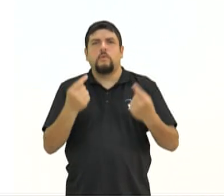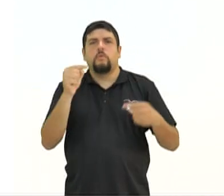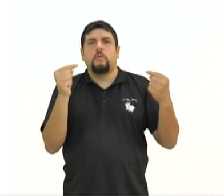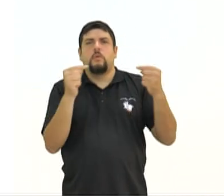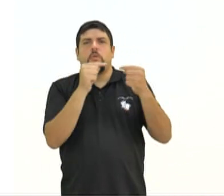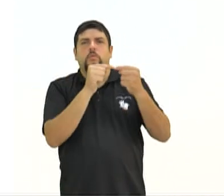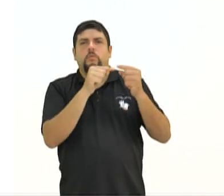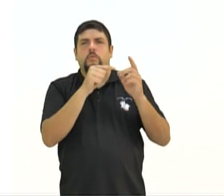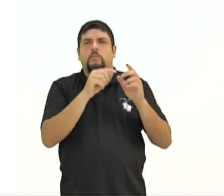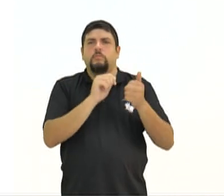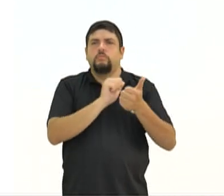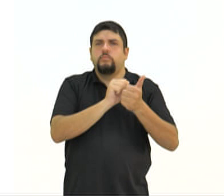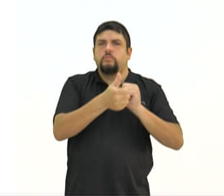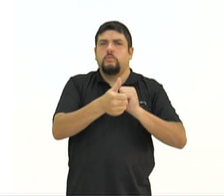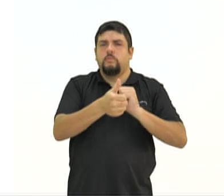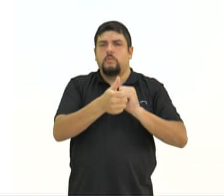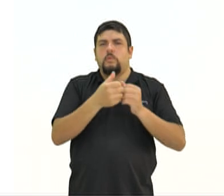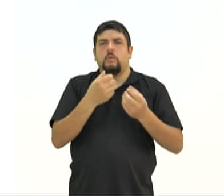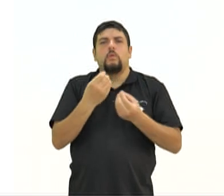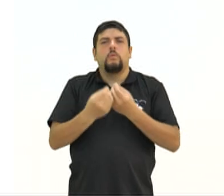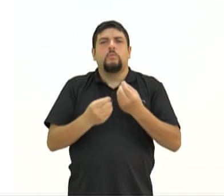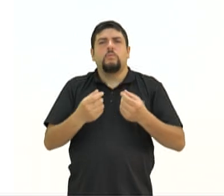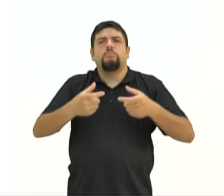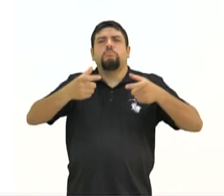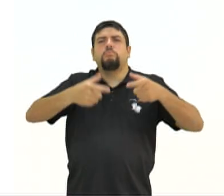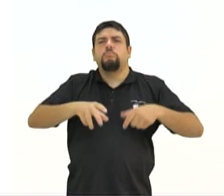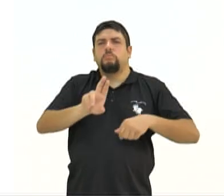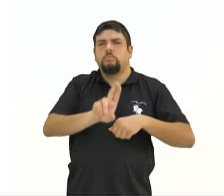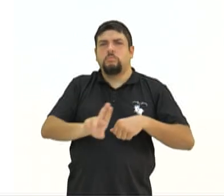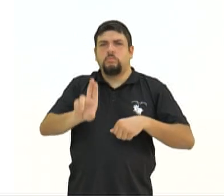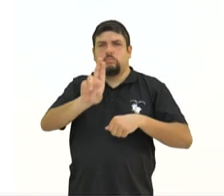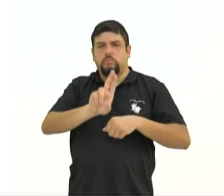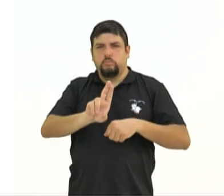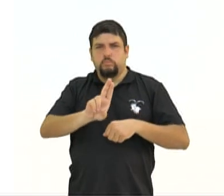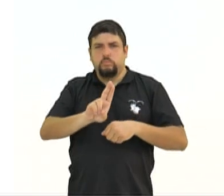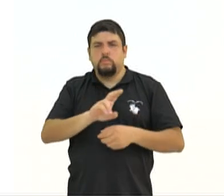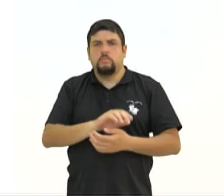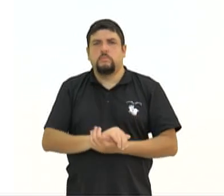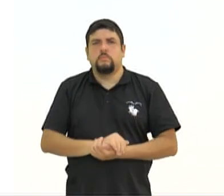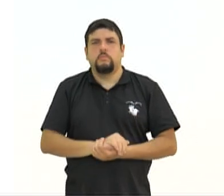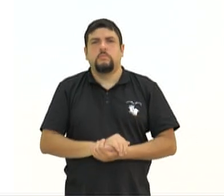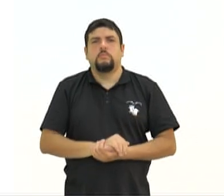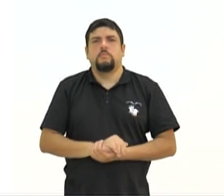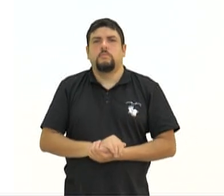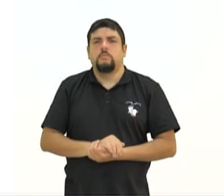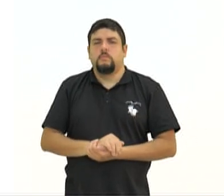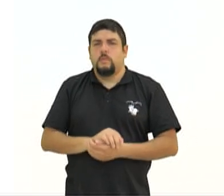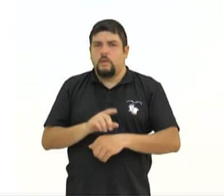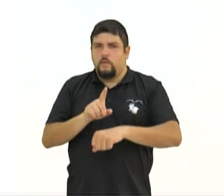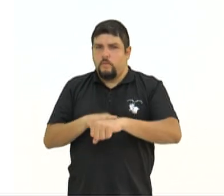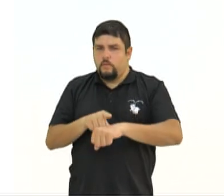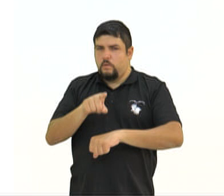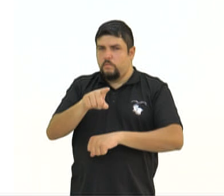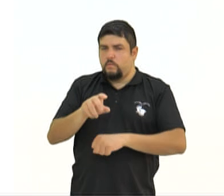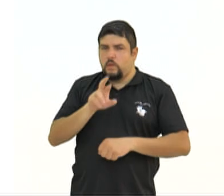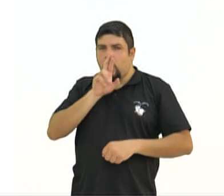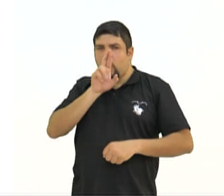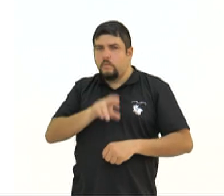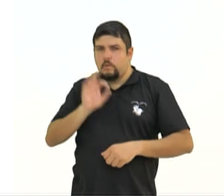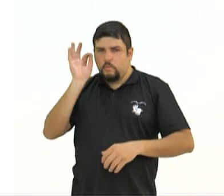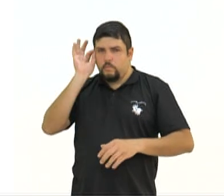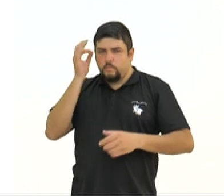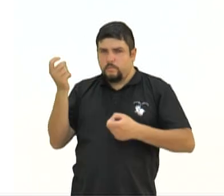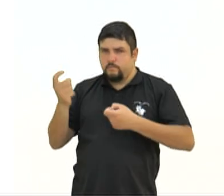tipo de esportes a gente usa cada tipo, né, de pelota. Bien? Um tempinho para vocês responderem e